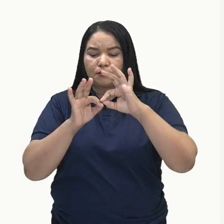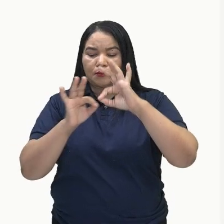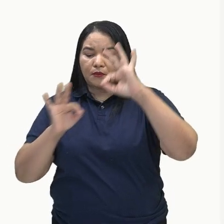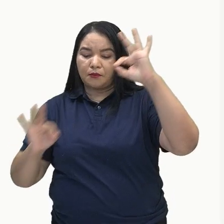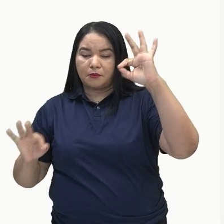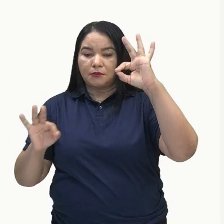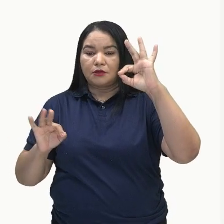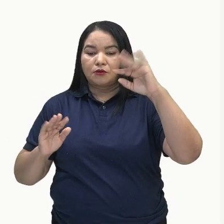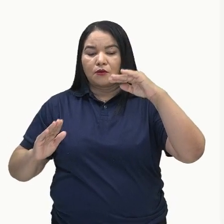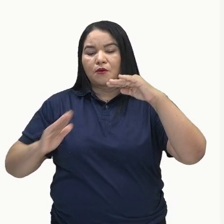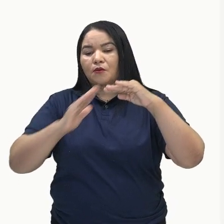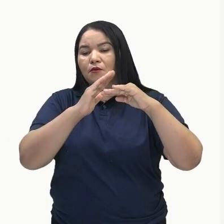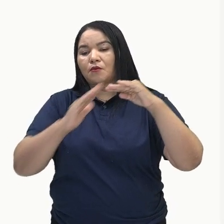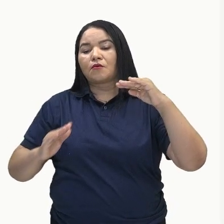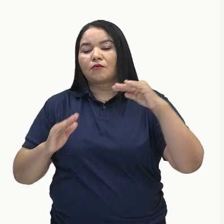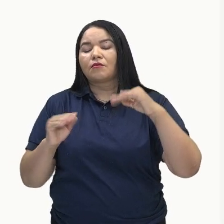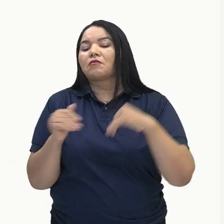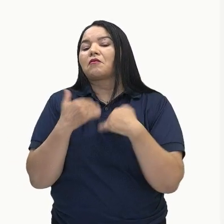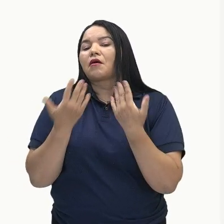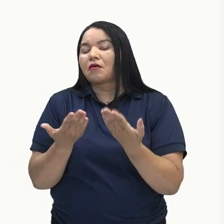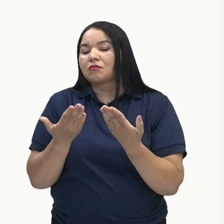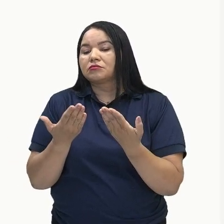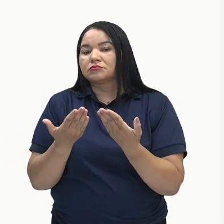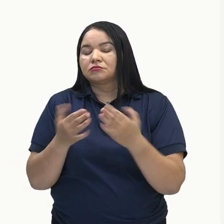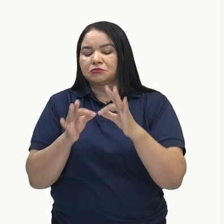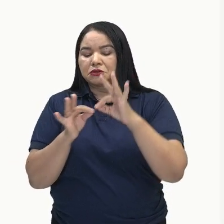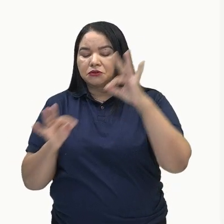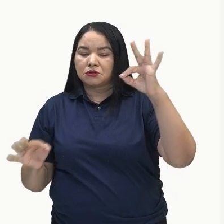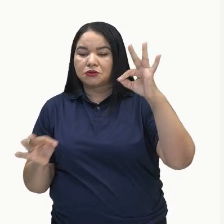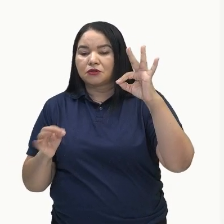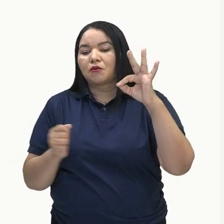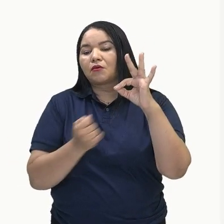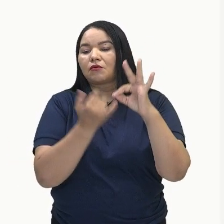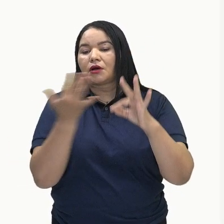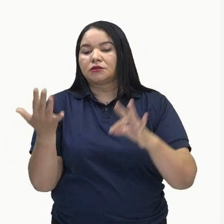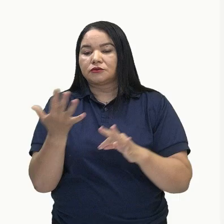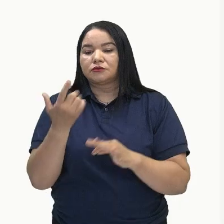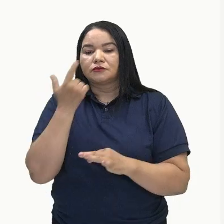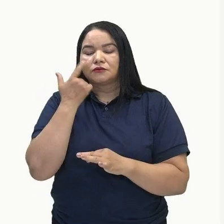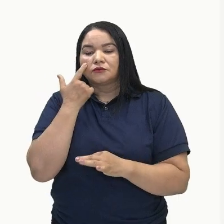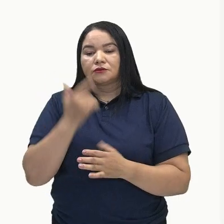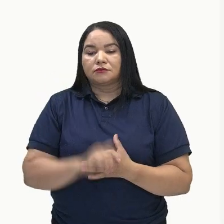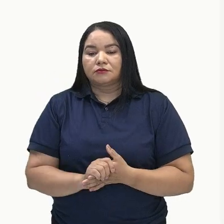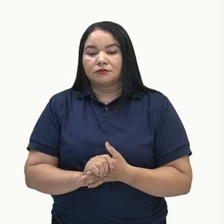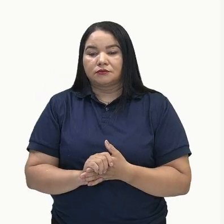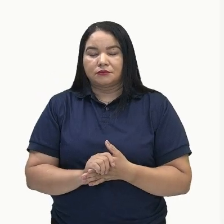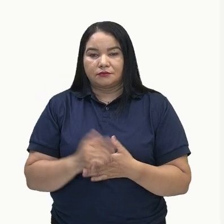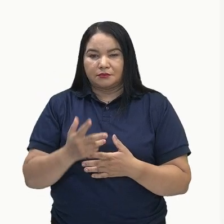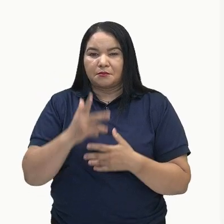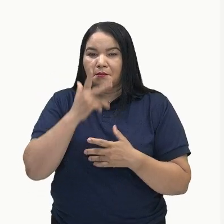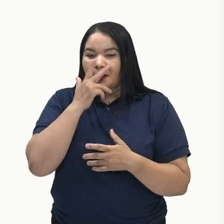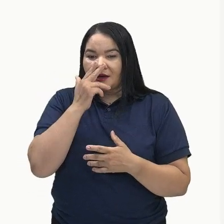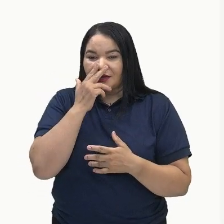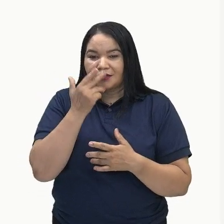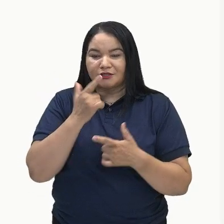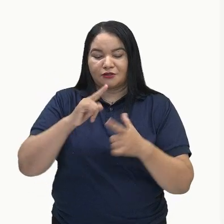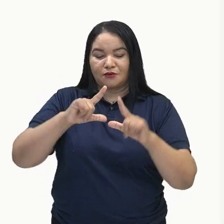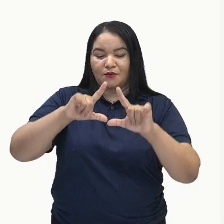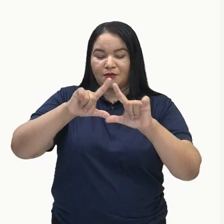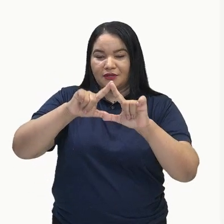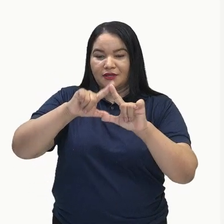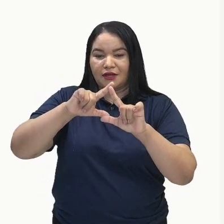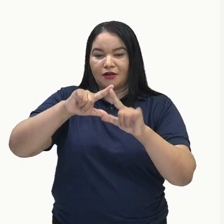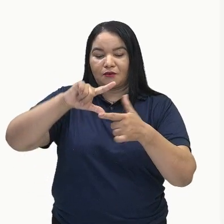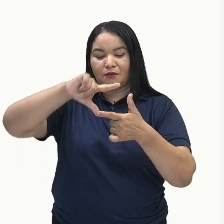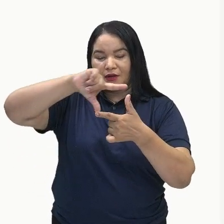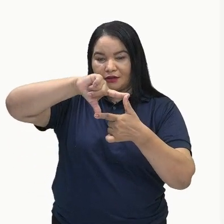saber essa distância aqui, ó. Mas olha para cá. Enxergando esse triângulo como um triângulo retângulo, o lado que